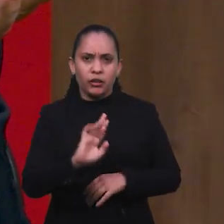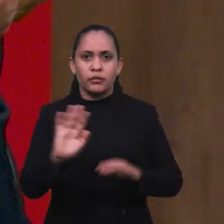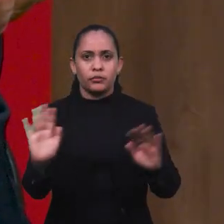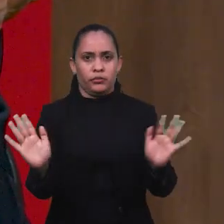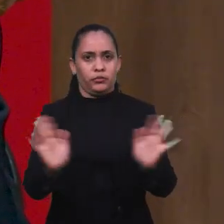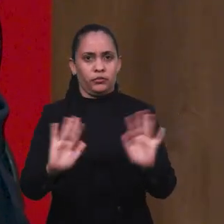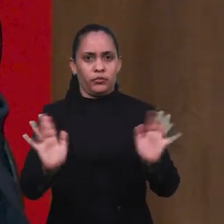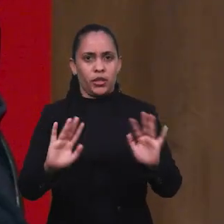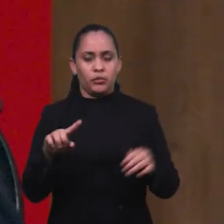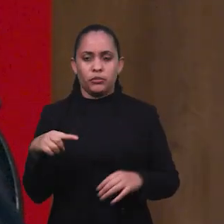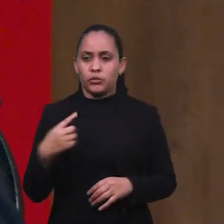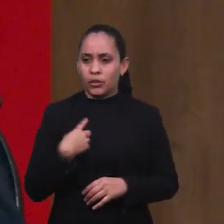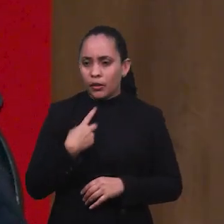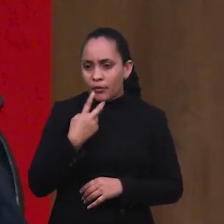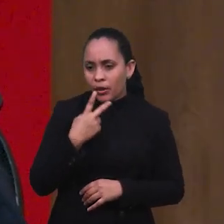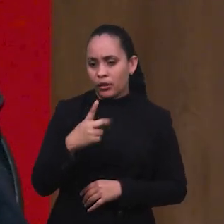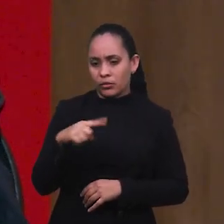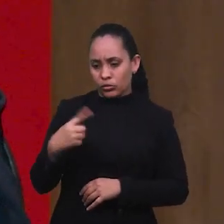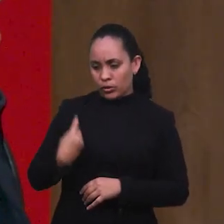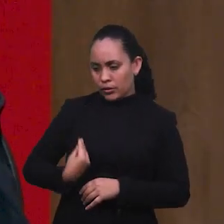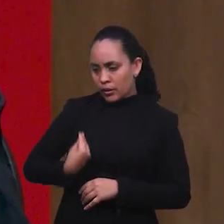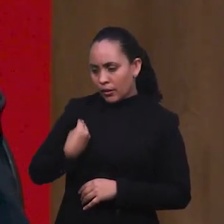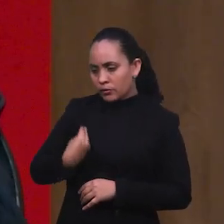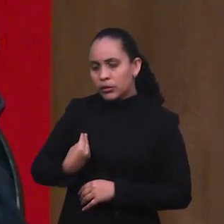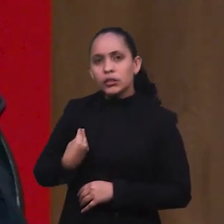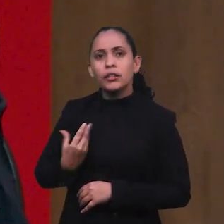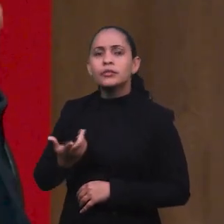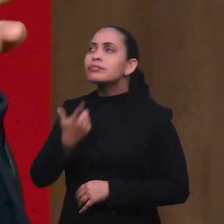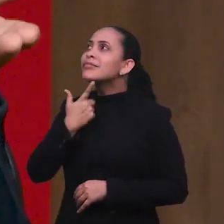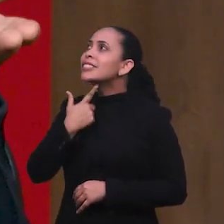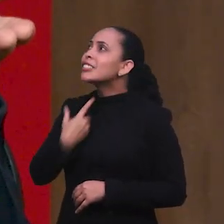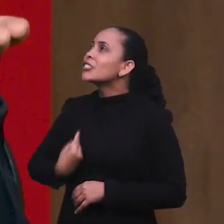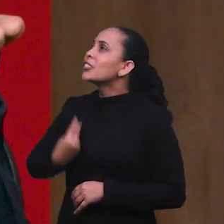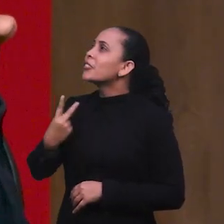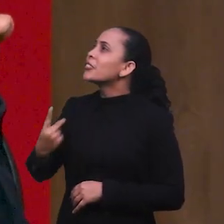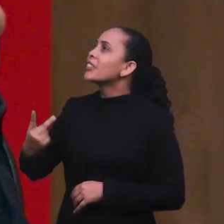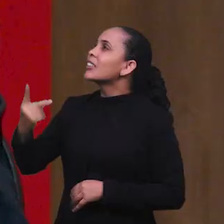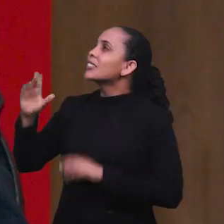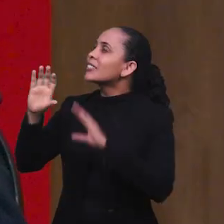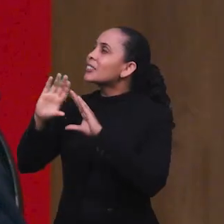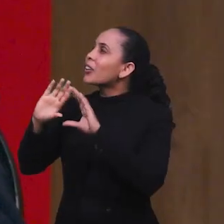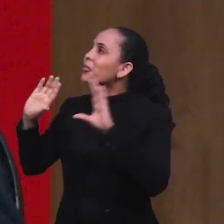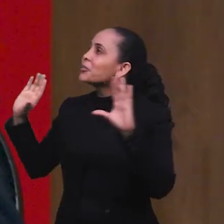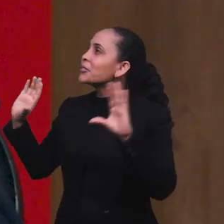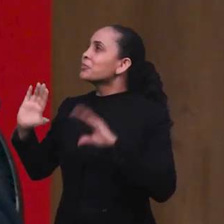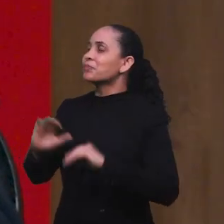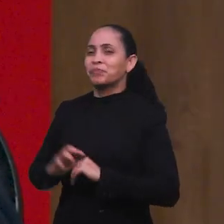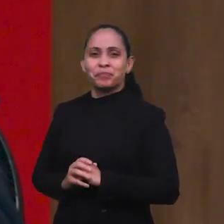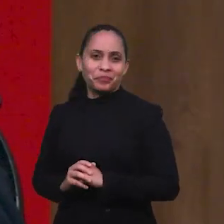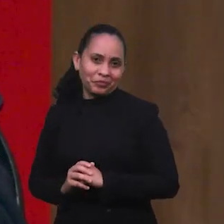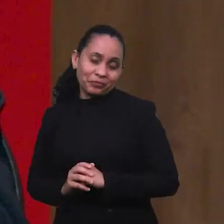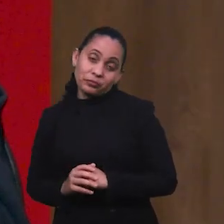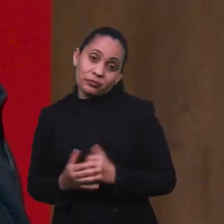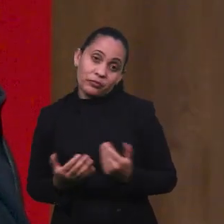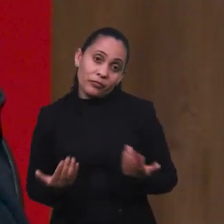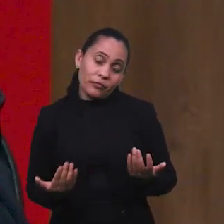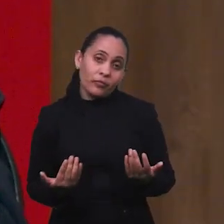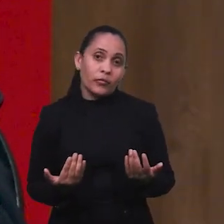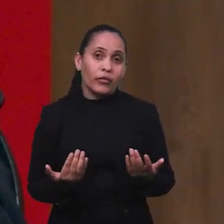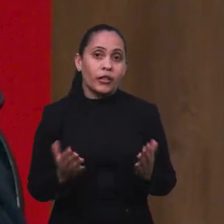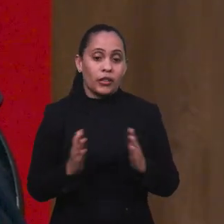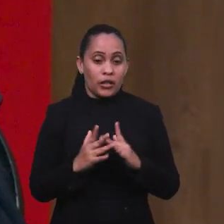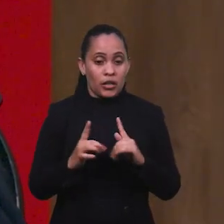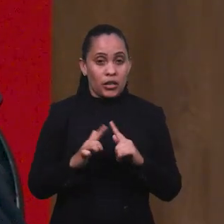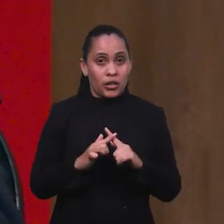nenhuma. Nós estamos examinando aqui a nossa vida, buscando a vida eterna. E que